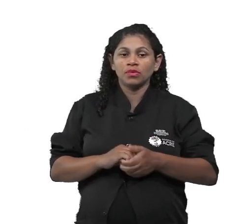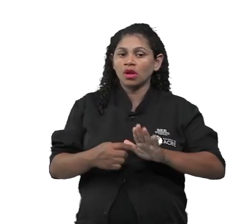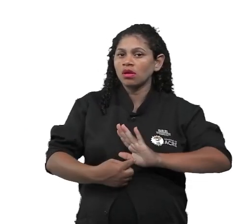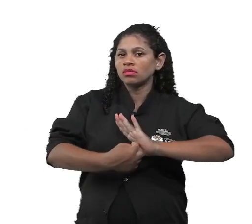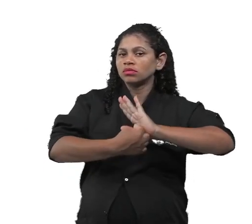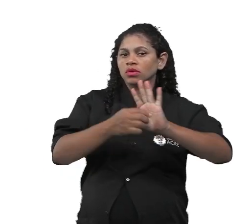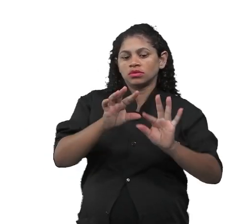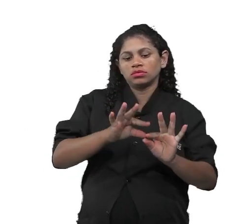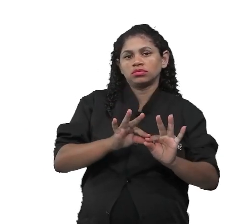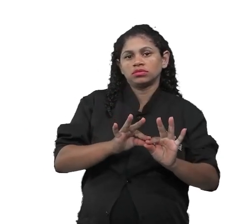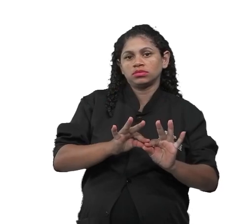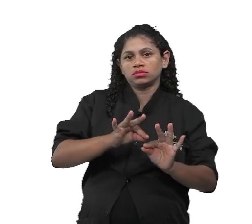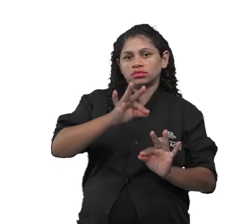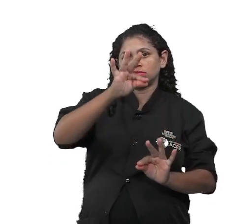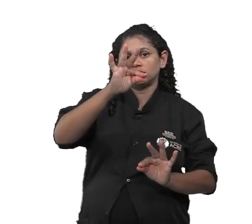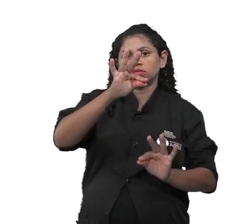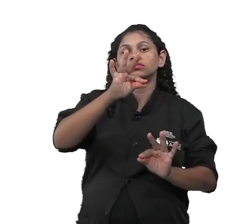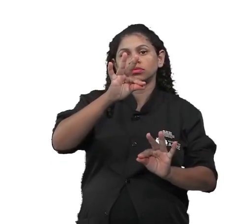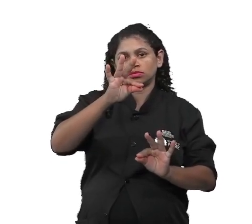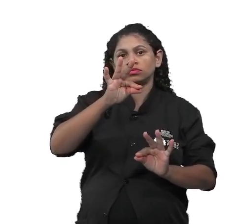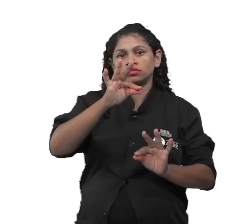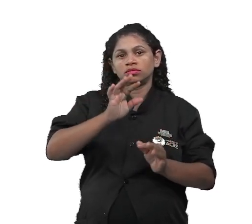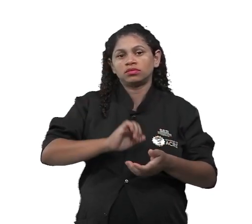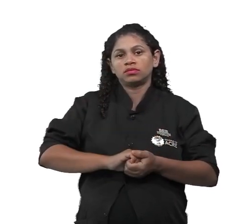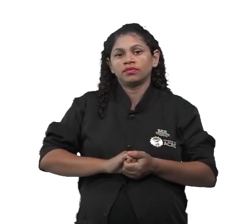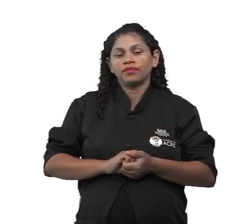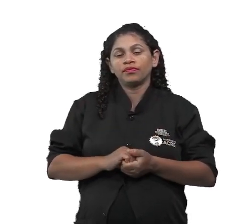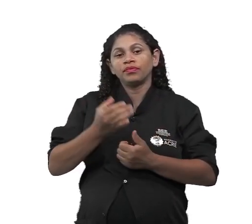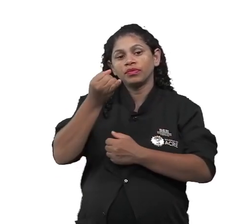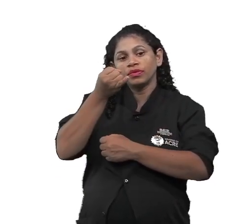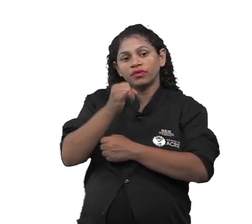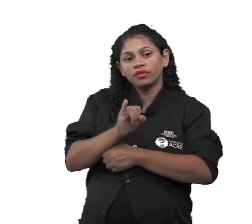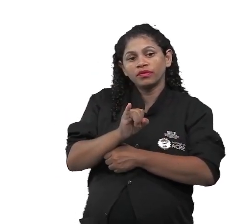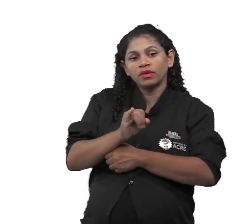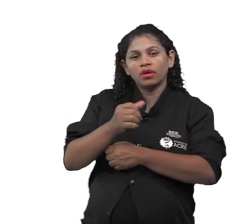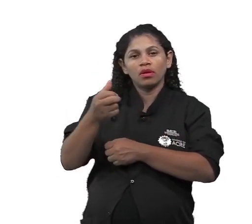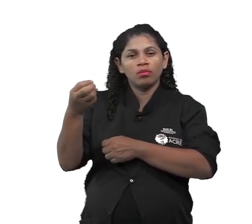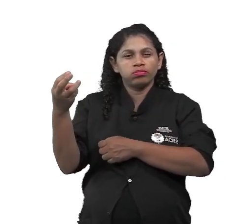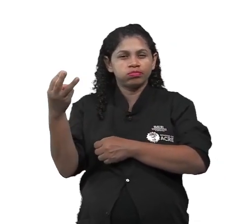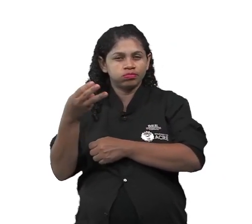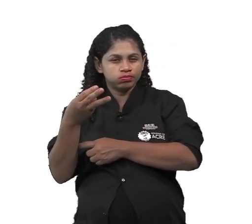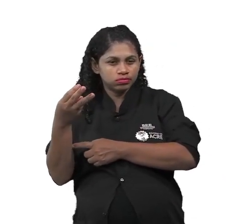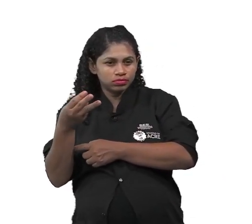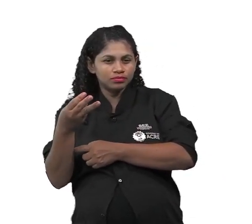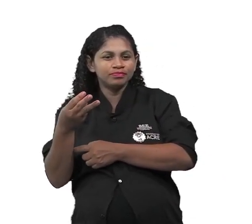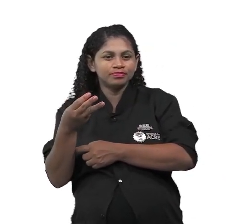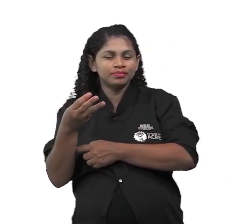pirâmide. Se você olhar essa terceira pirâmide aqui,